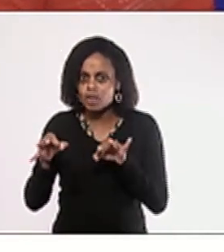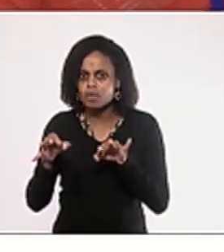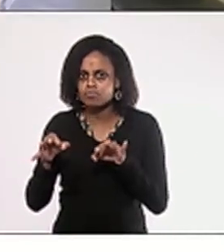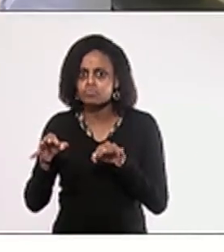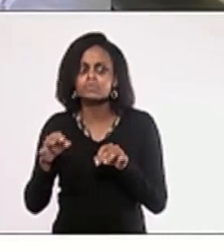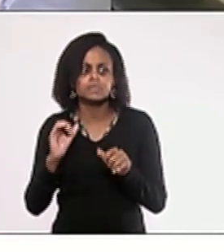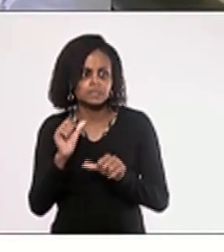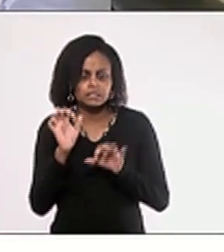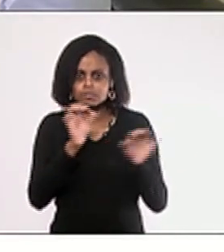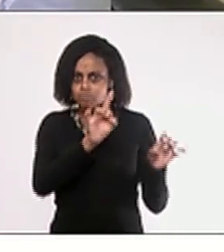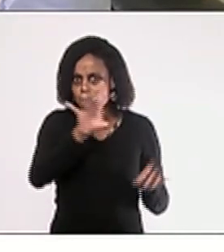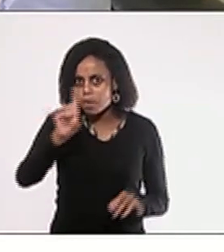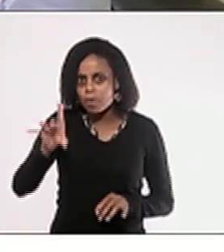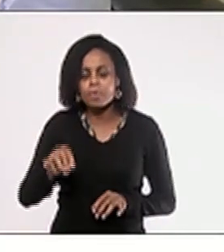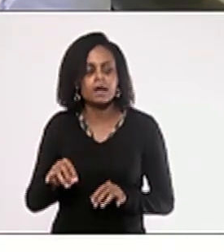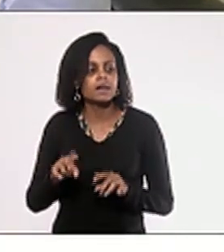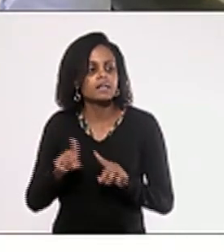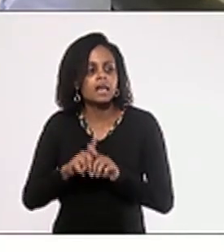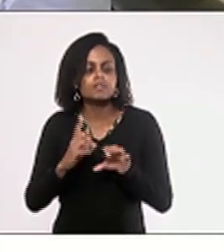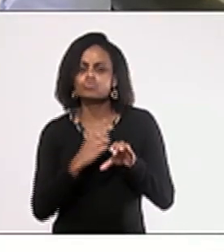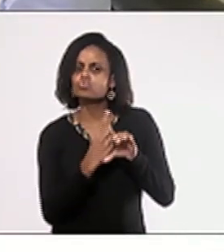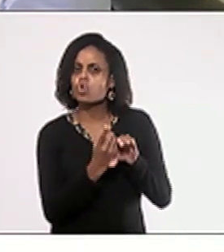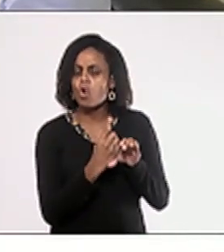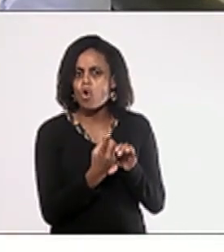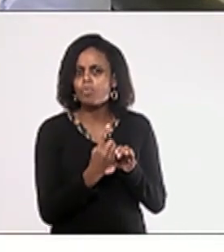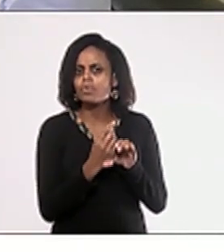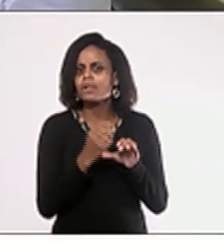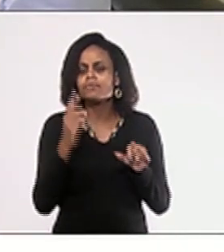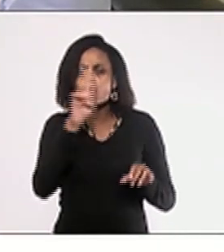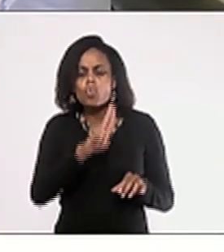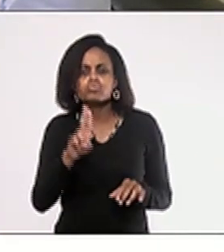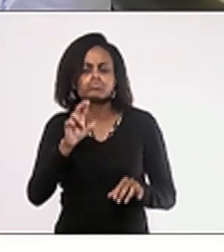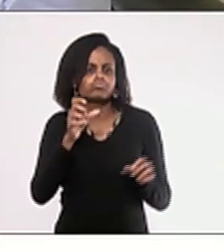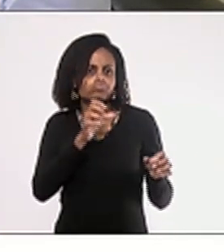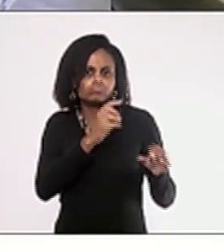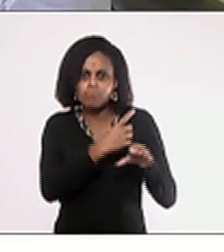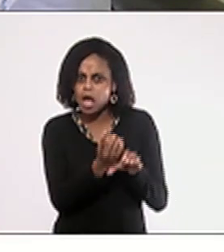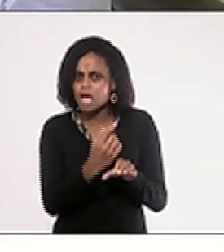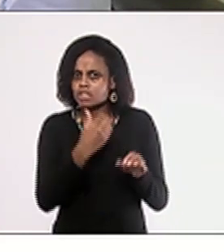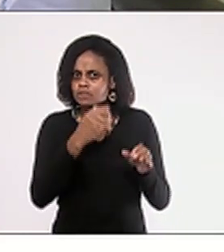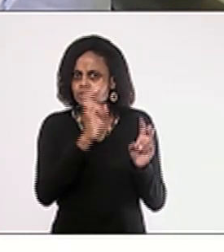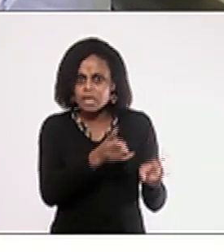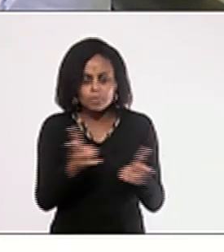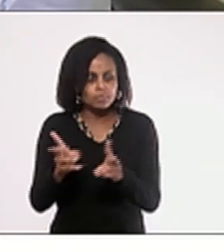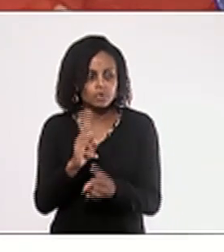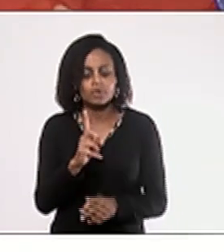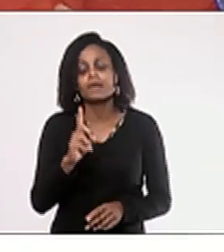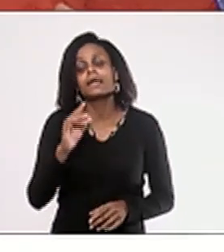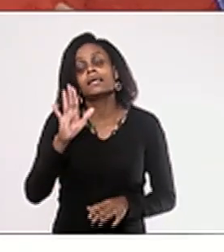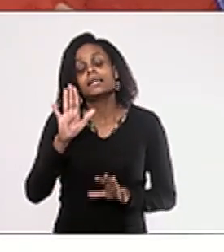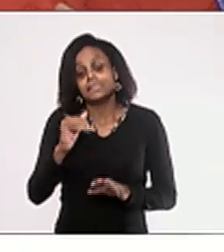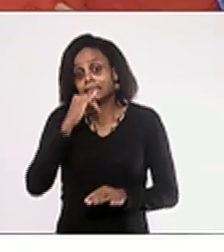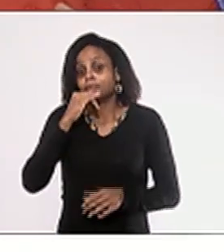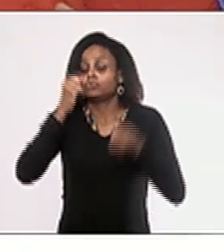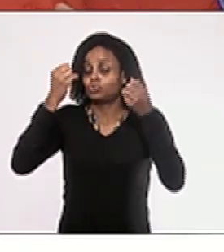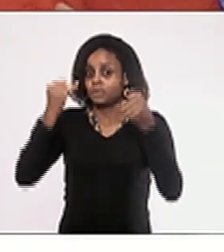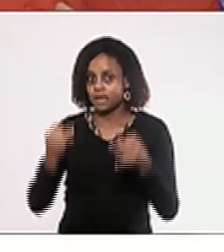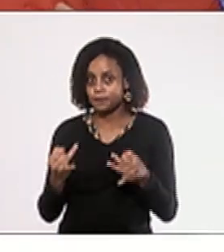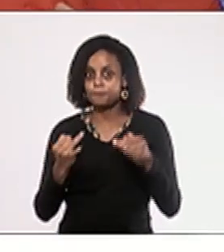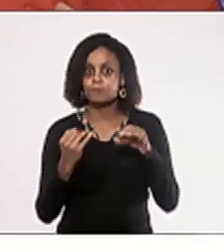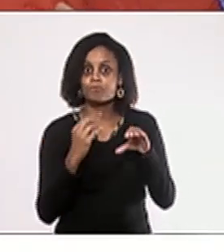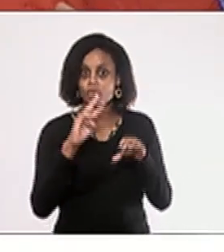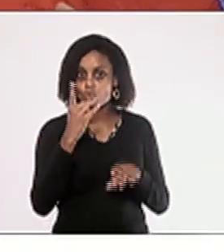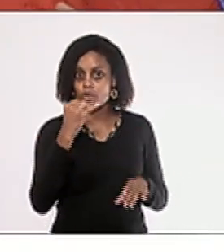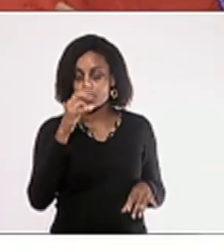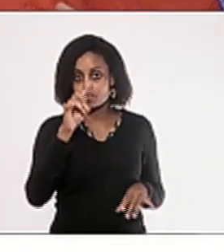manobrados? Sim. E por que o hidrômetro faz esse giro constante? Então, isso é o seguinte, o hidrômetro ele tem